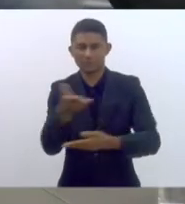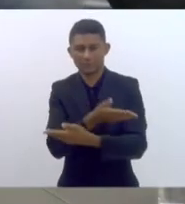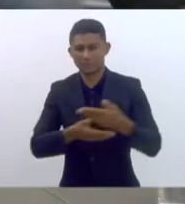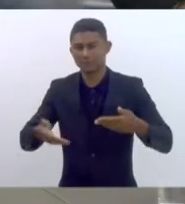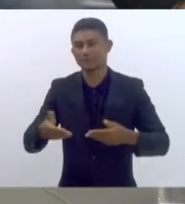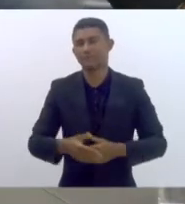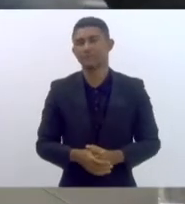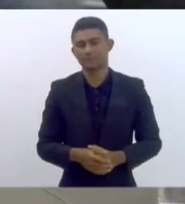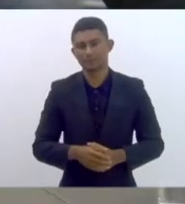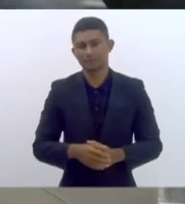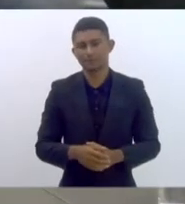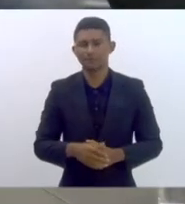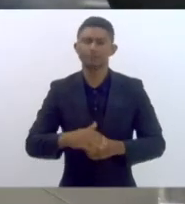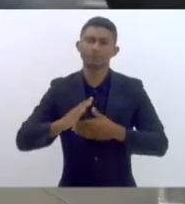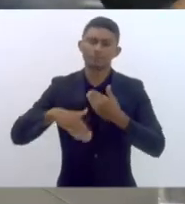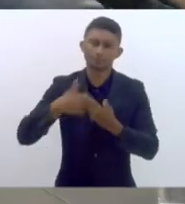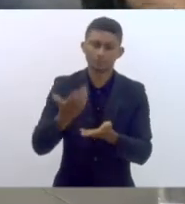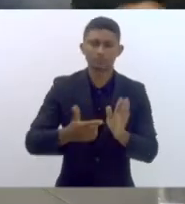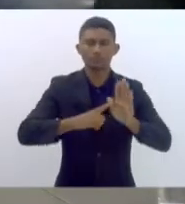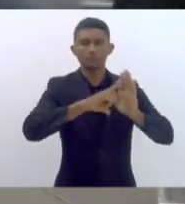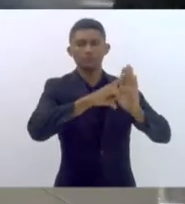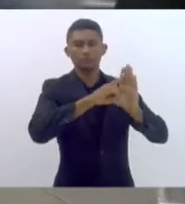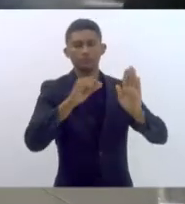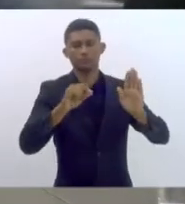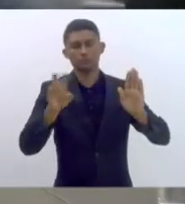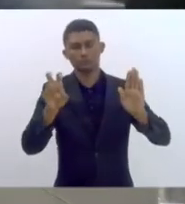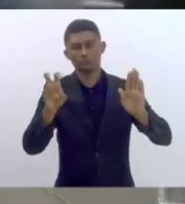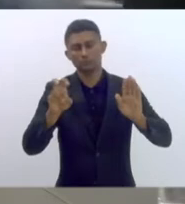Aí, depois disso, artigo 5º.